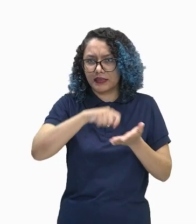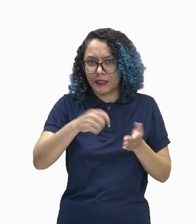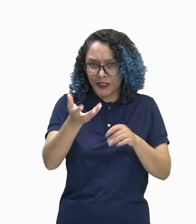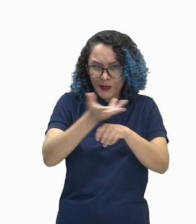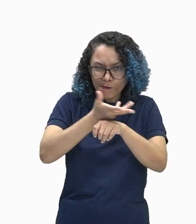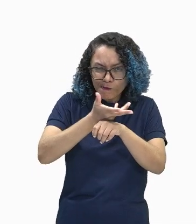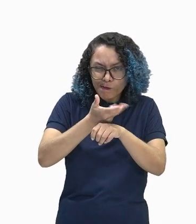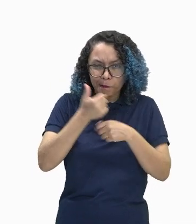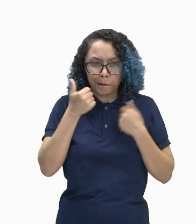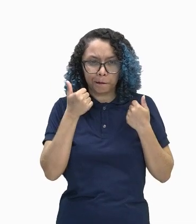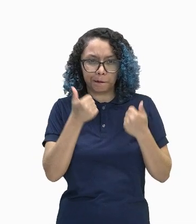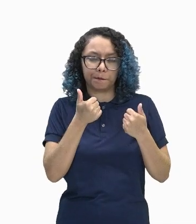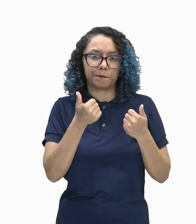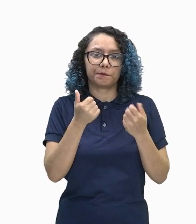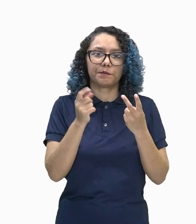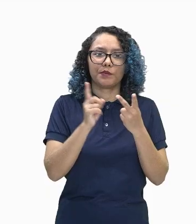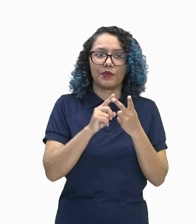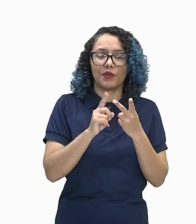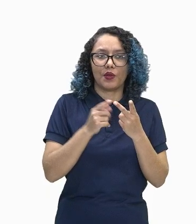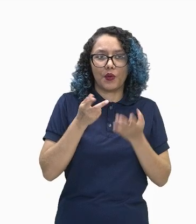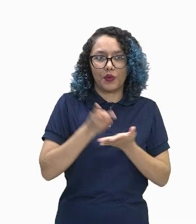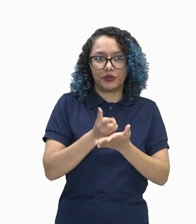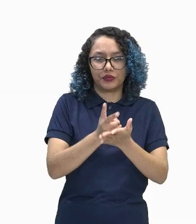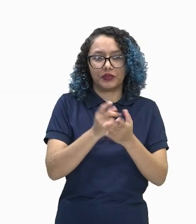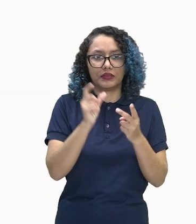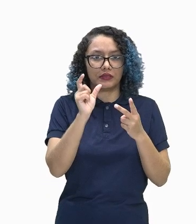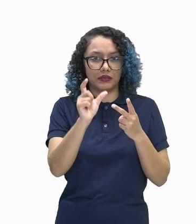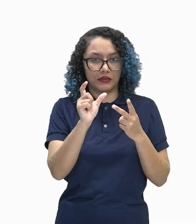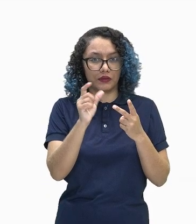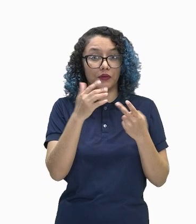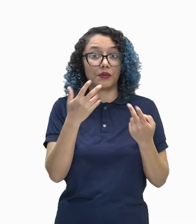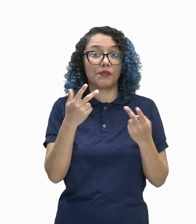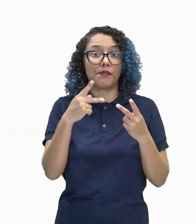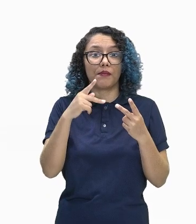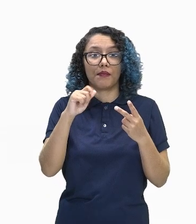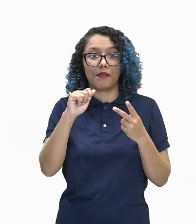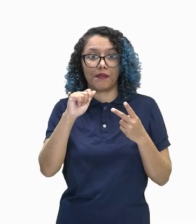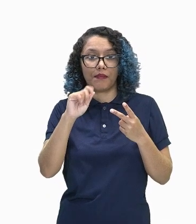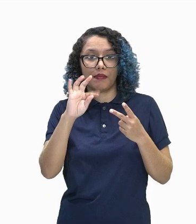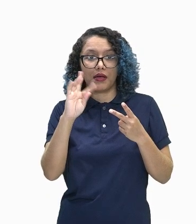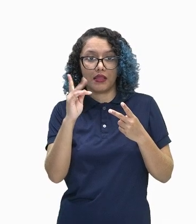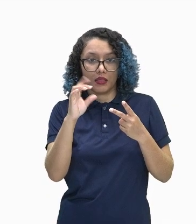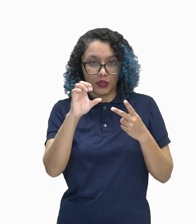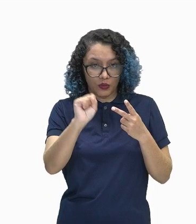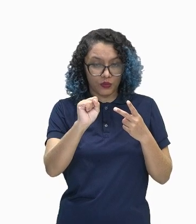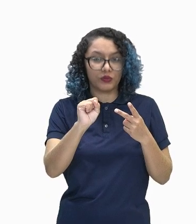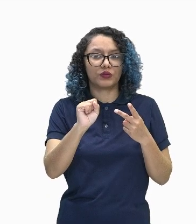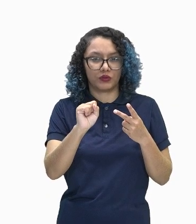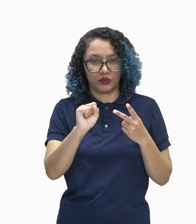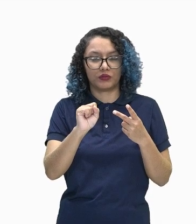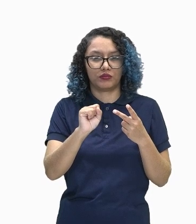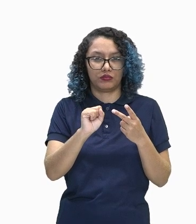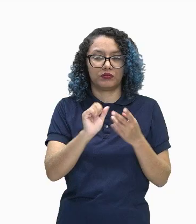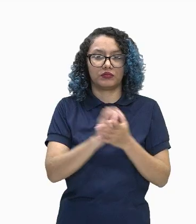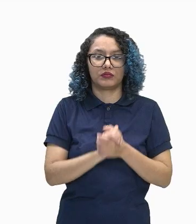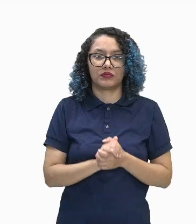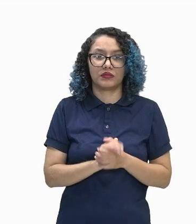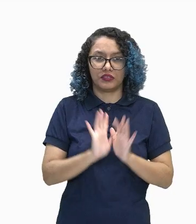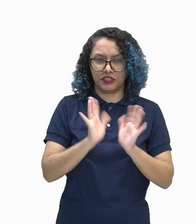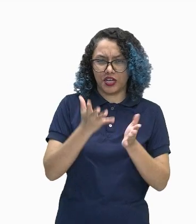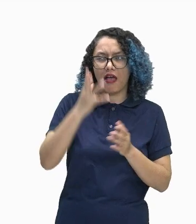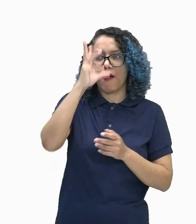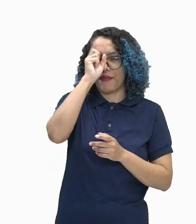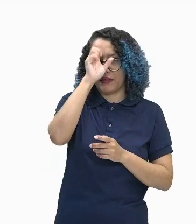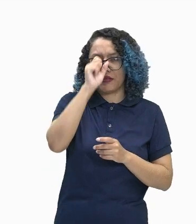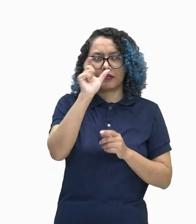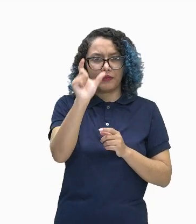nosso texto. Então, nós temos a segunda, que é pathos, emotional appeal, né? A gente aprendeu essa